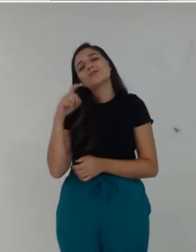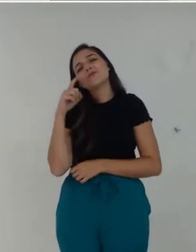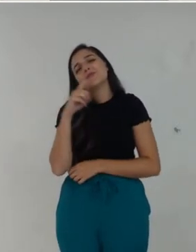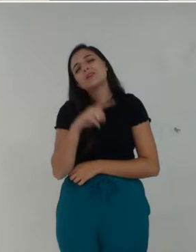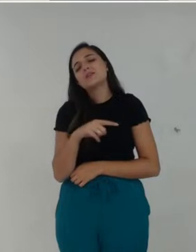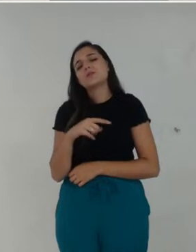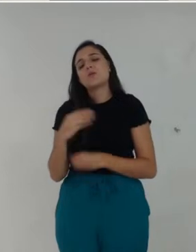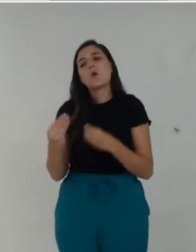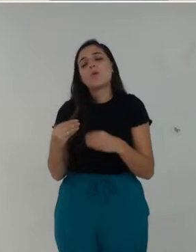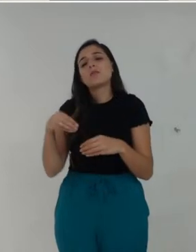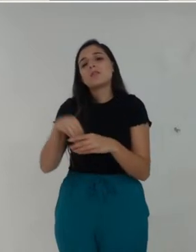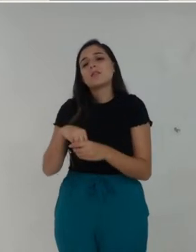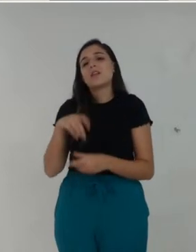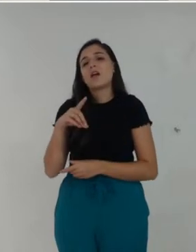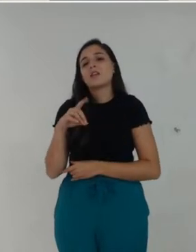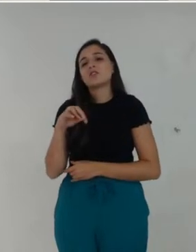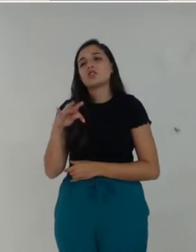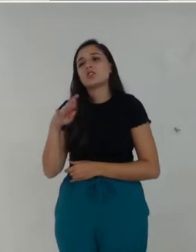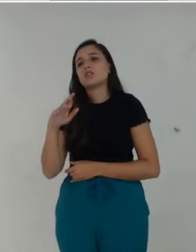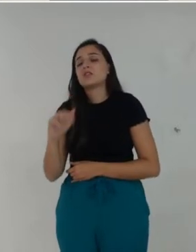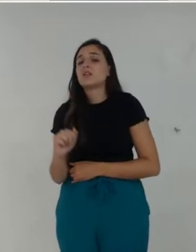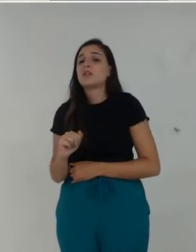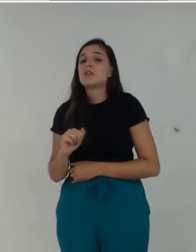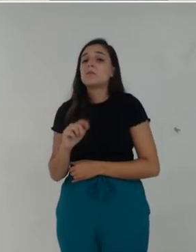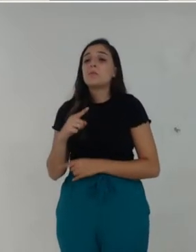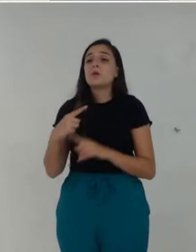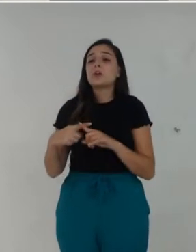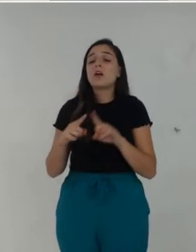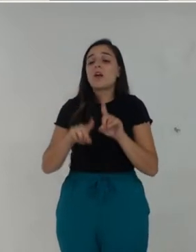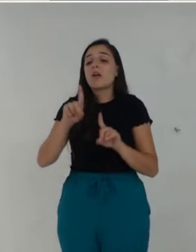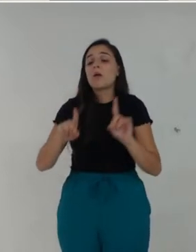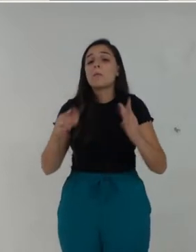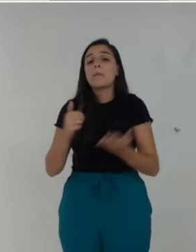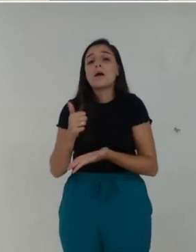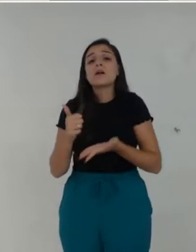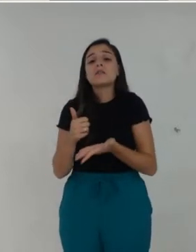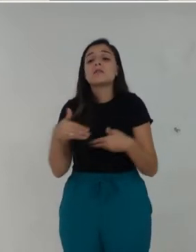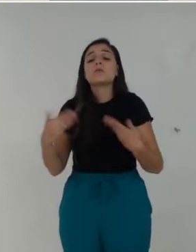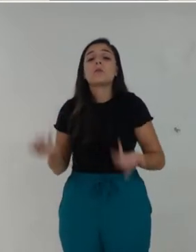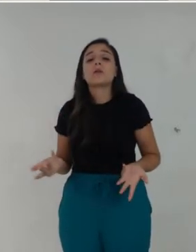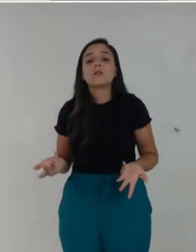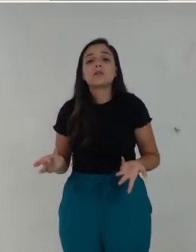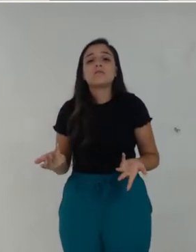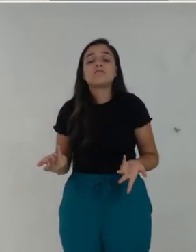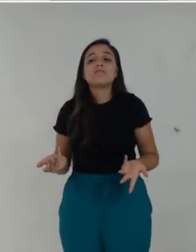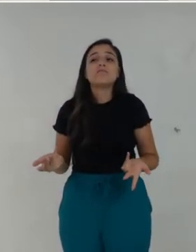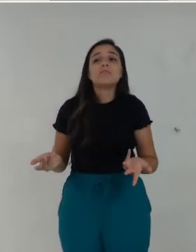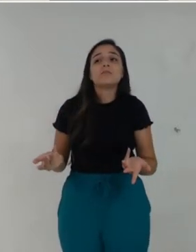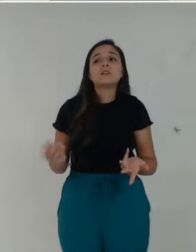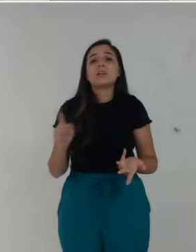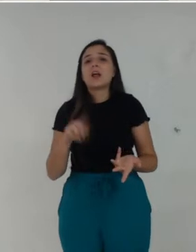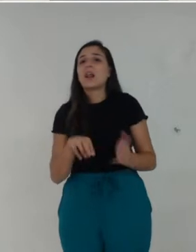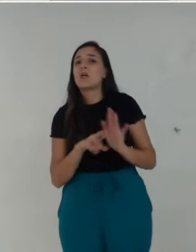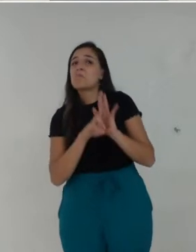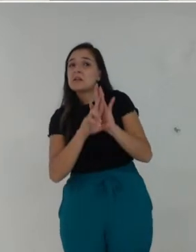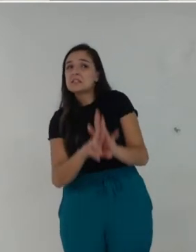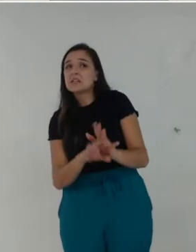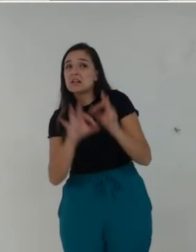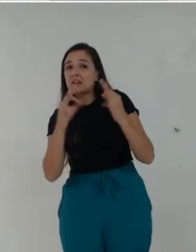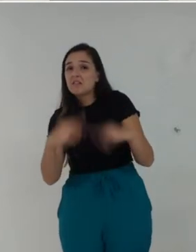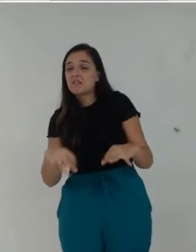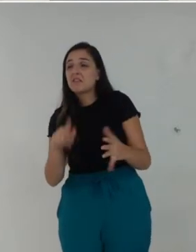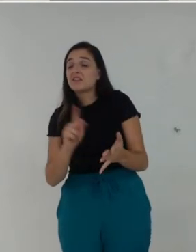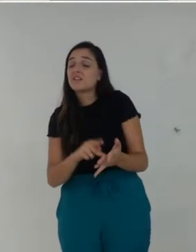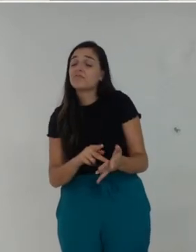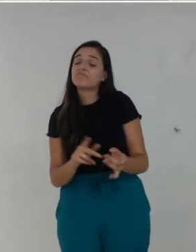estatística baseada em um dado que você não pode reputar como representativo, né, da